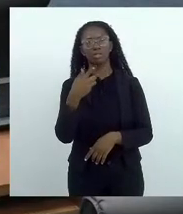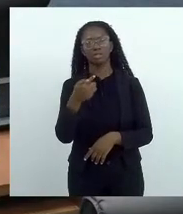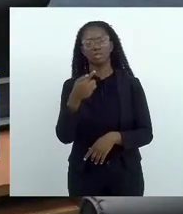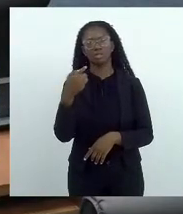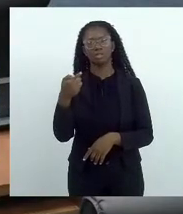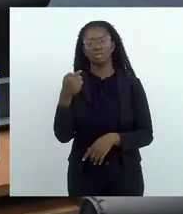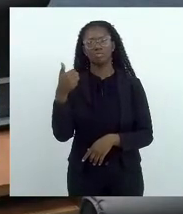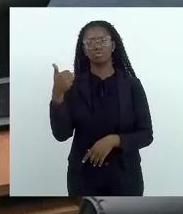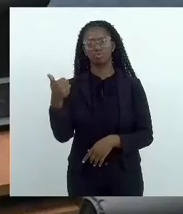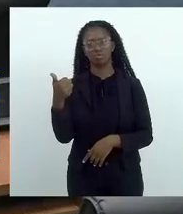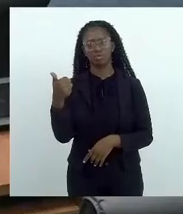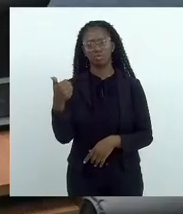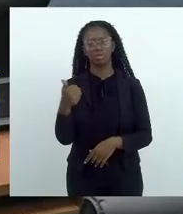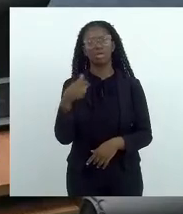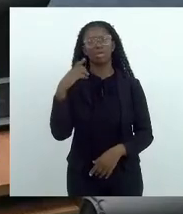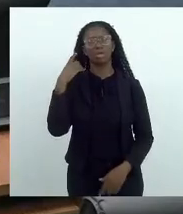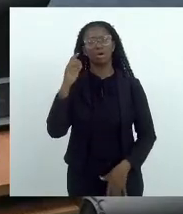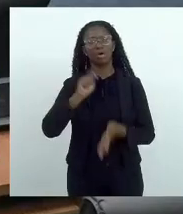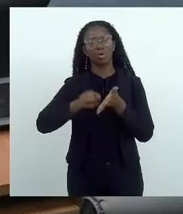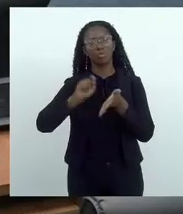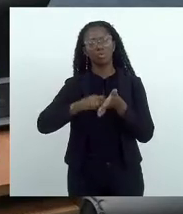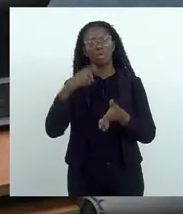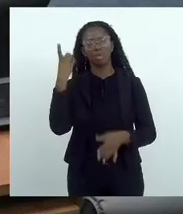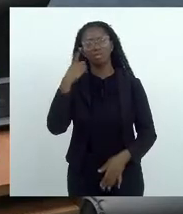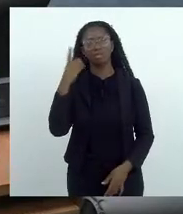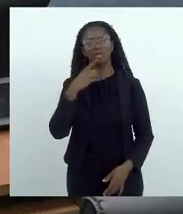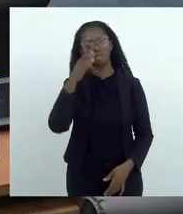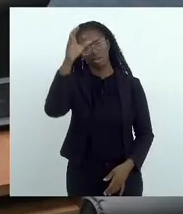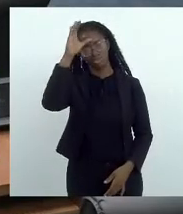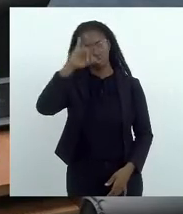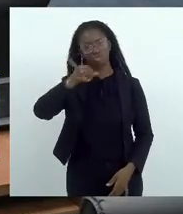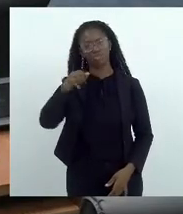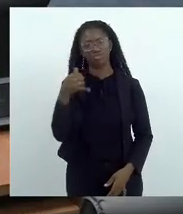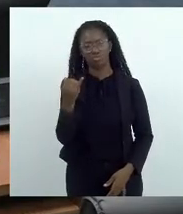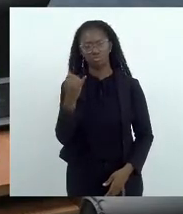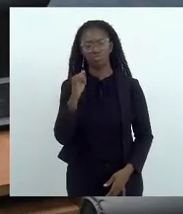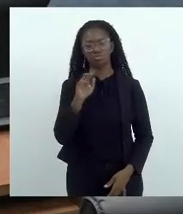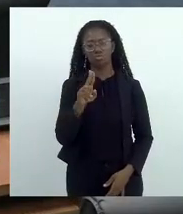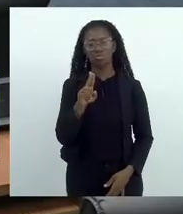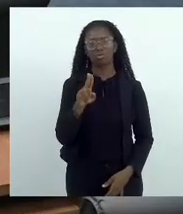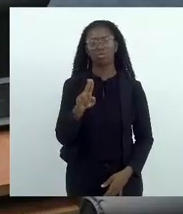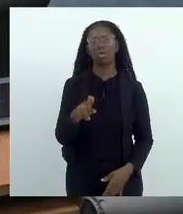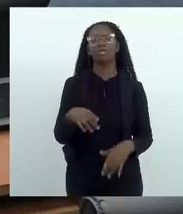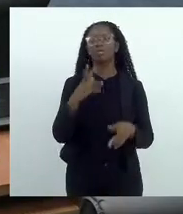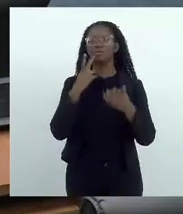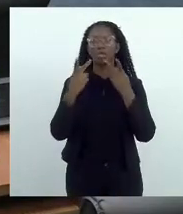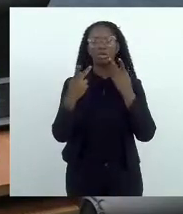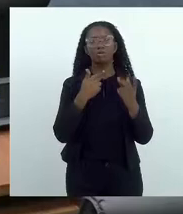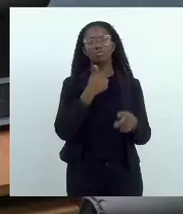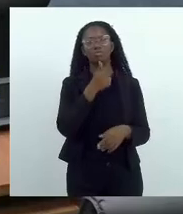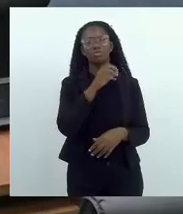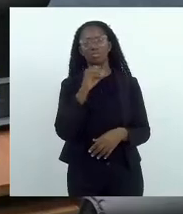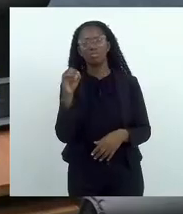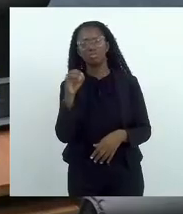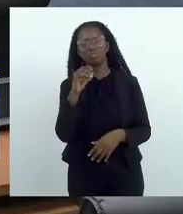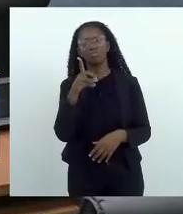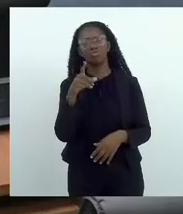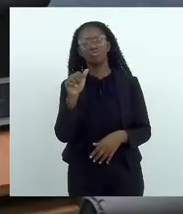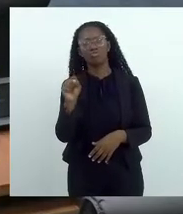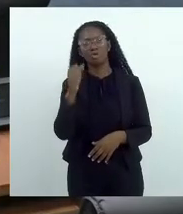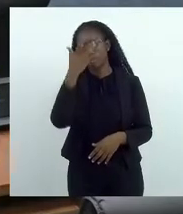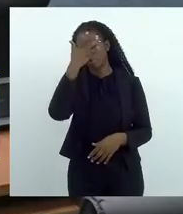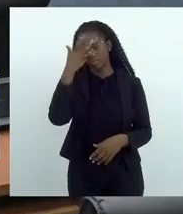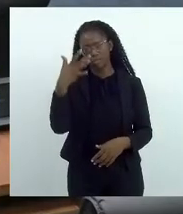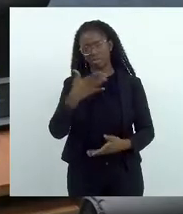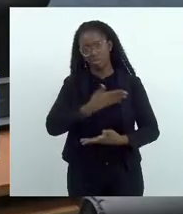de autoria da deputada Tiaju, que institui o programa de proteção especial dos primeiros 1.000 dias de vida das crianças nascidas em unidades